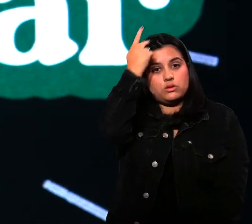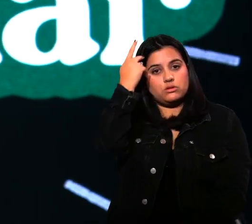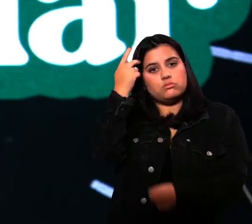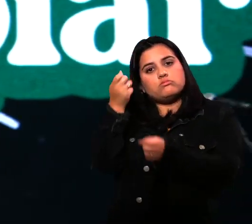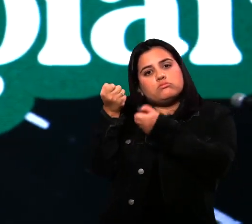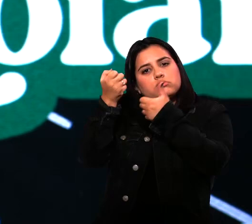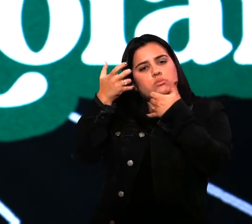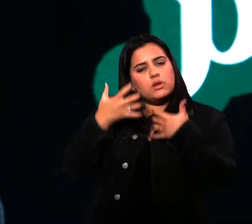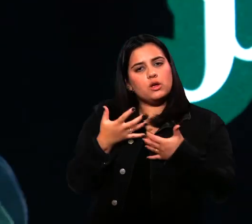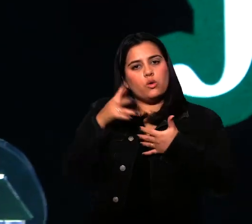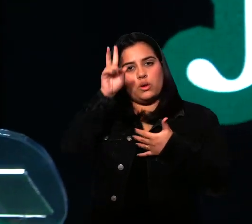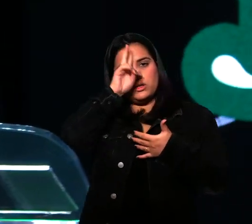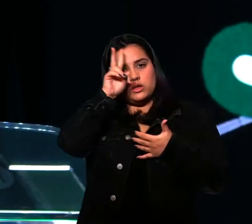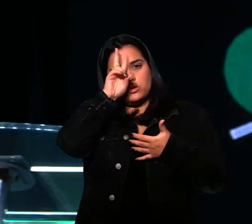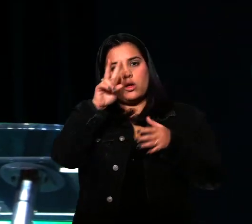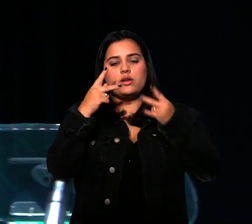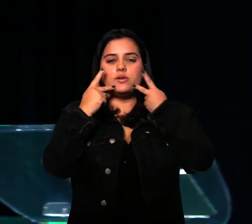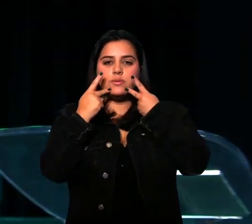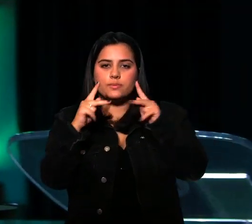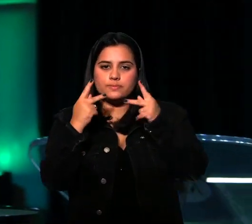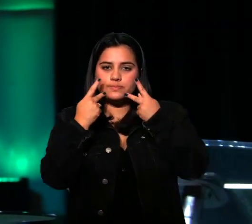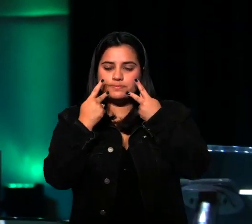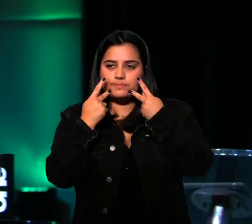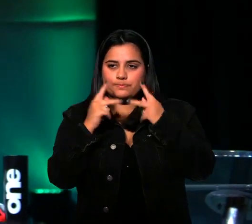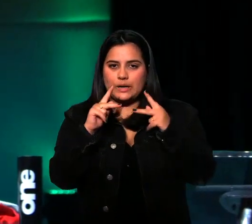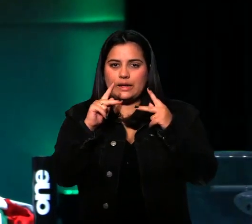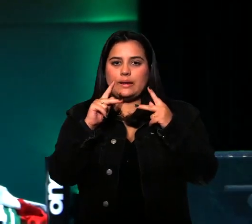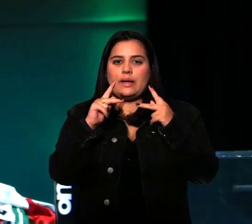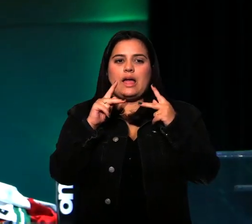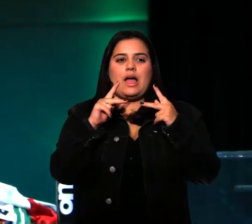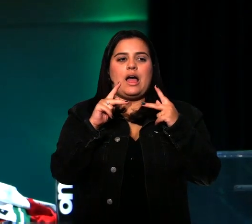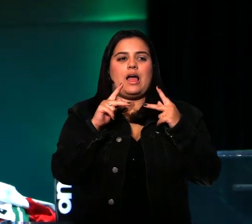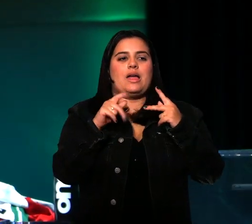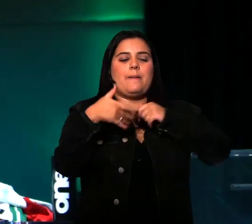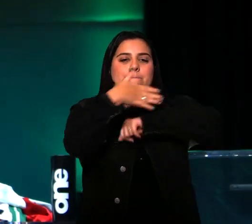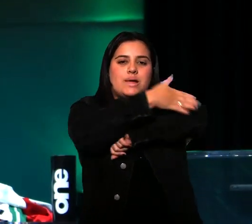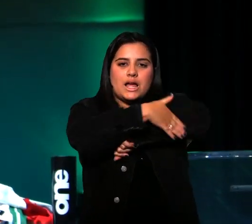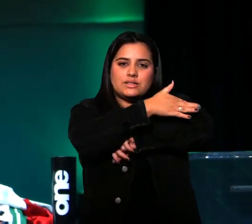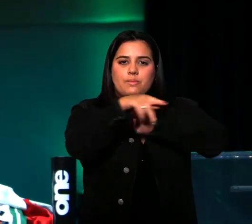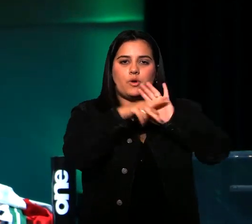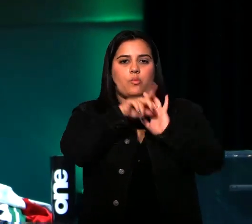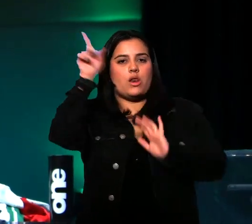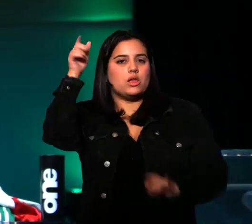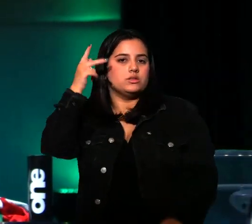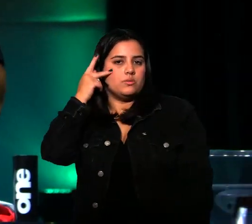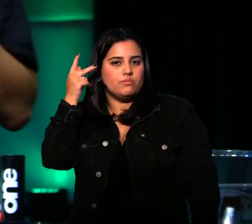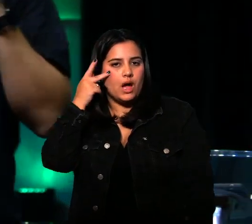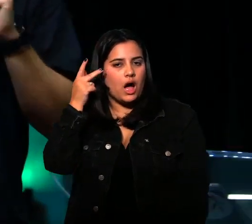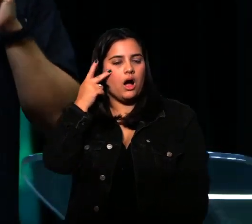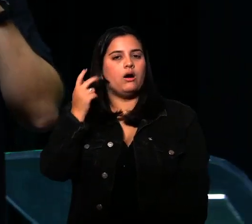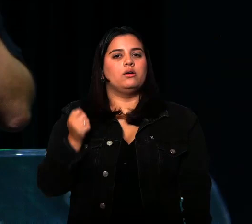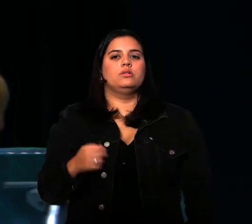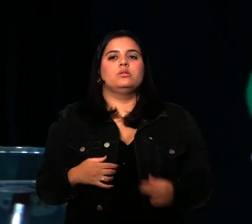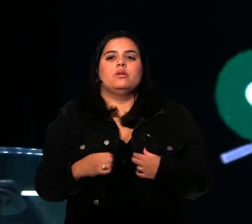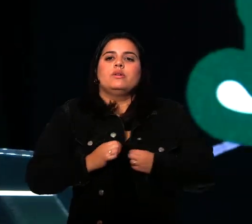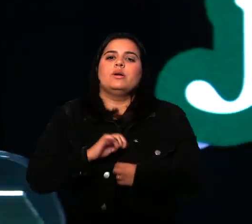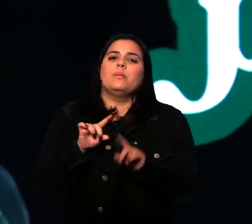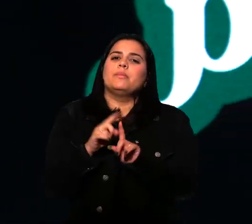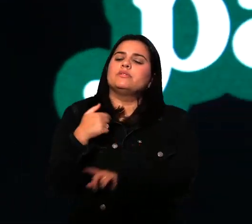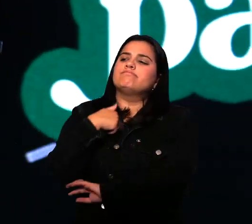que ele pregava com um grupo de evangelismo em várias praças em São Paulo, ele como todo aquele negócio. Mas algo que me chamou a